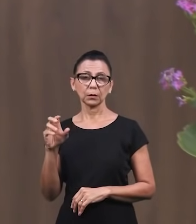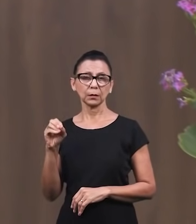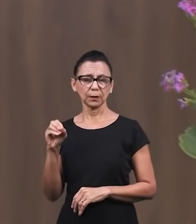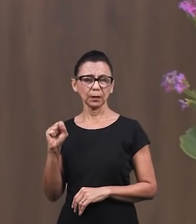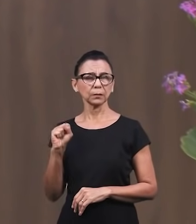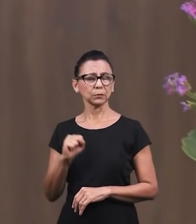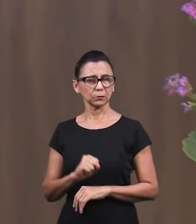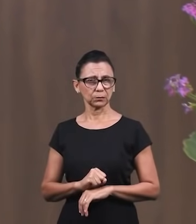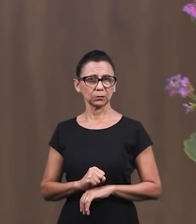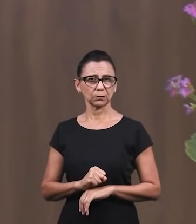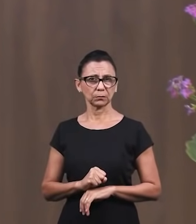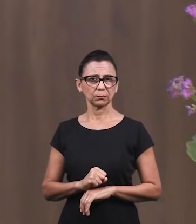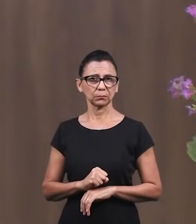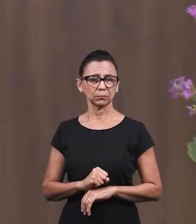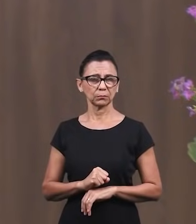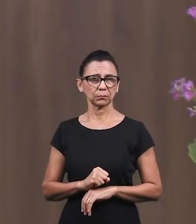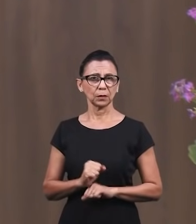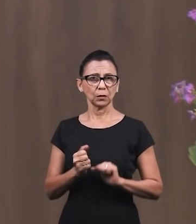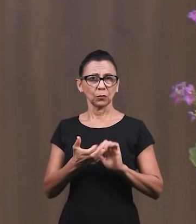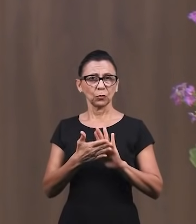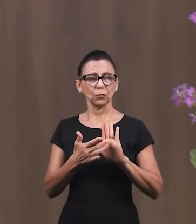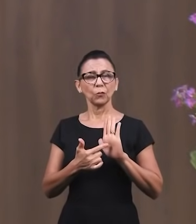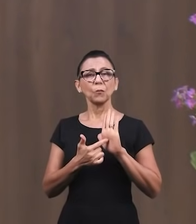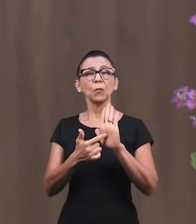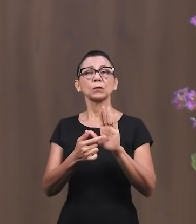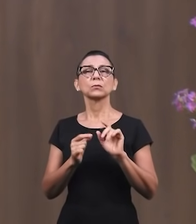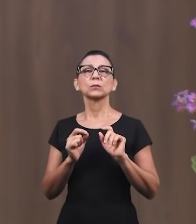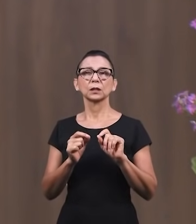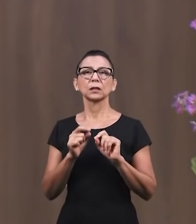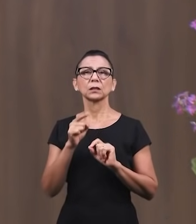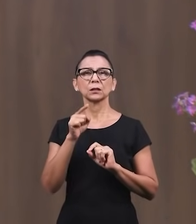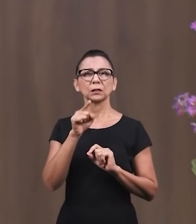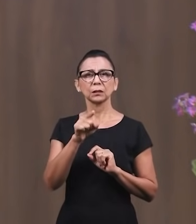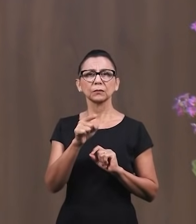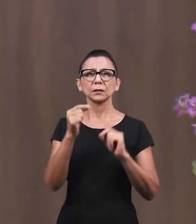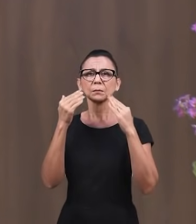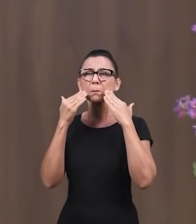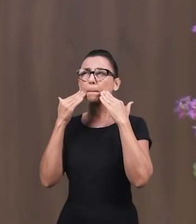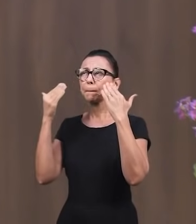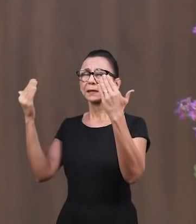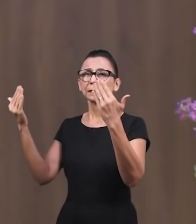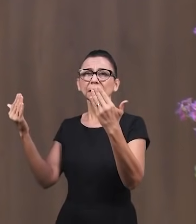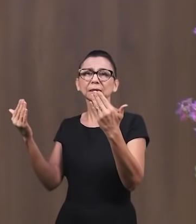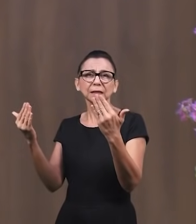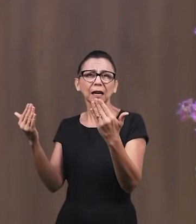você pode se apresentar diante de Deus da maneira como você está e Ele